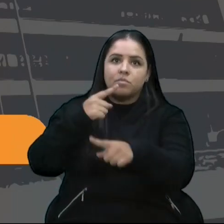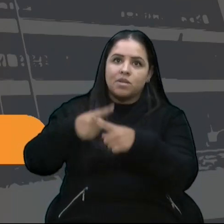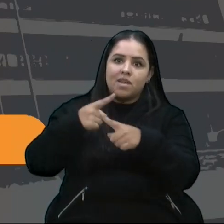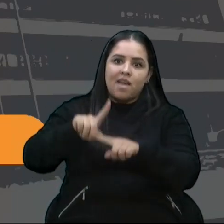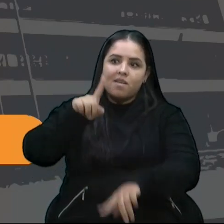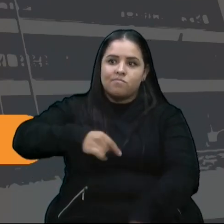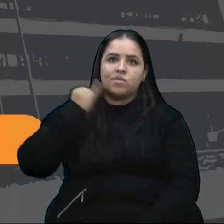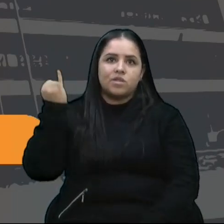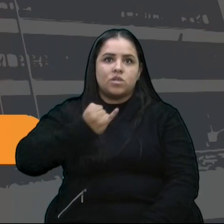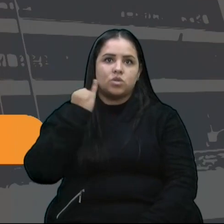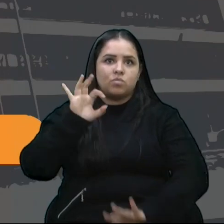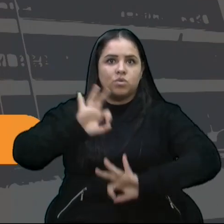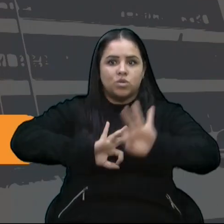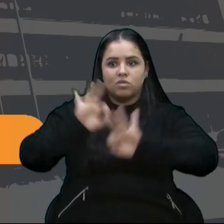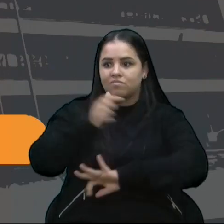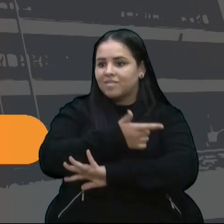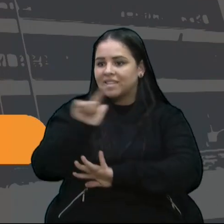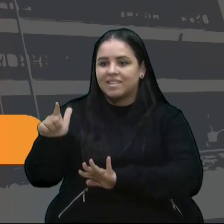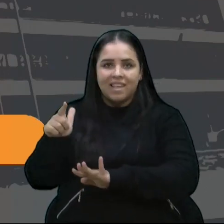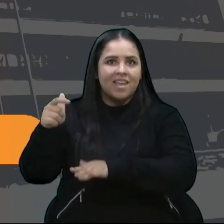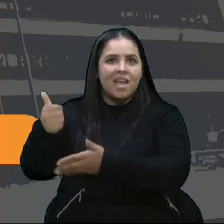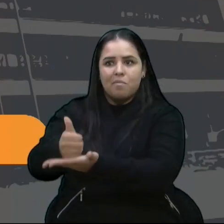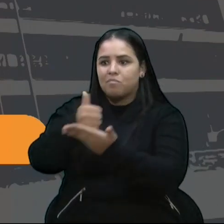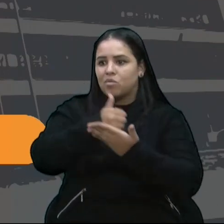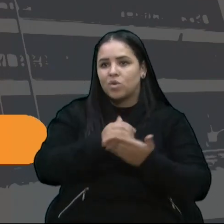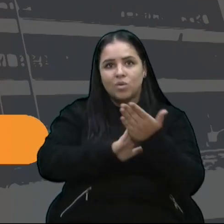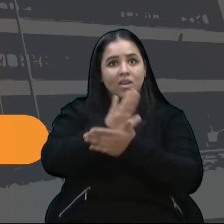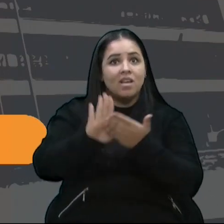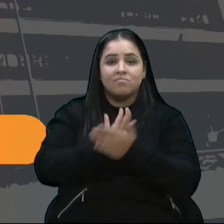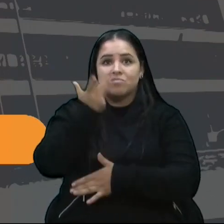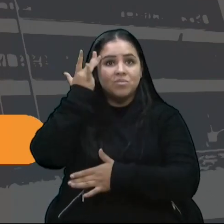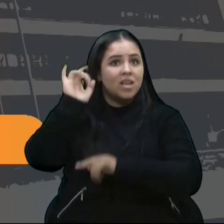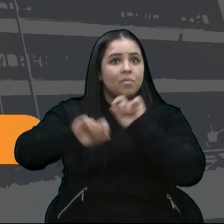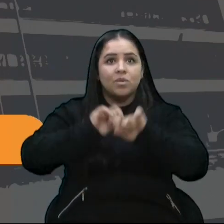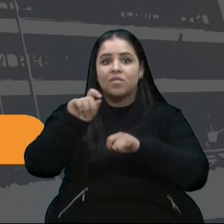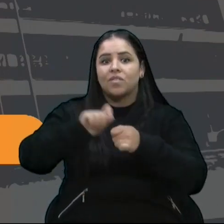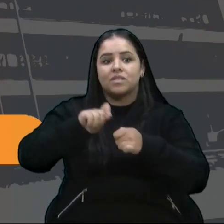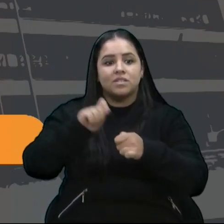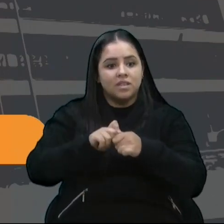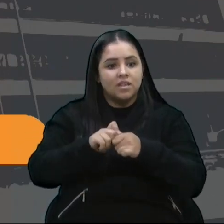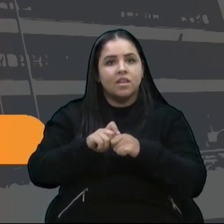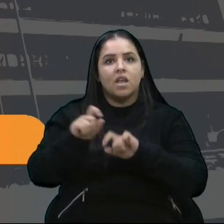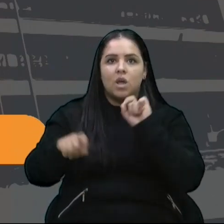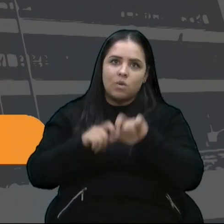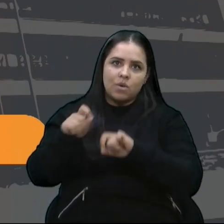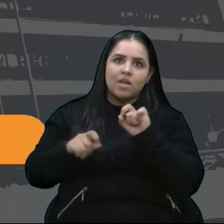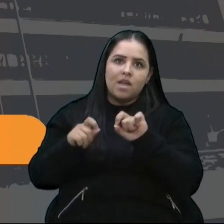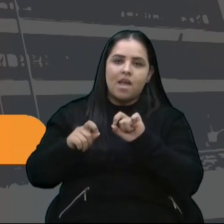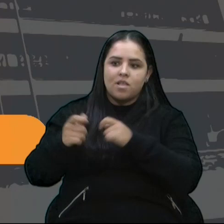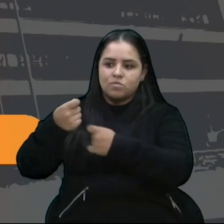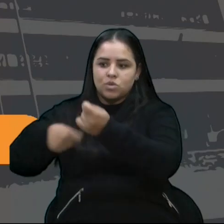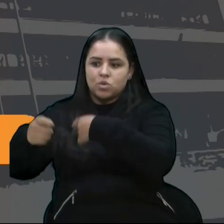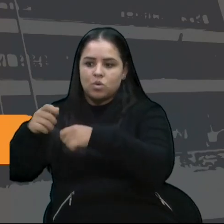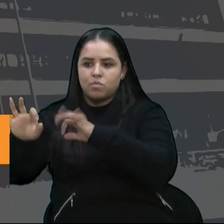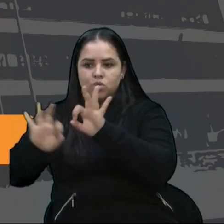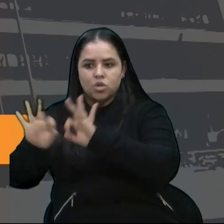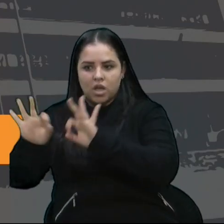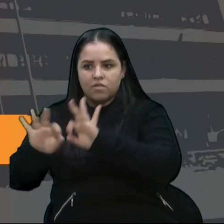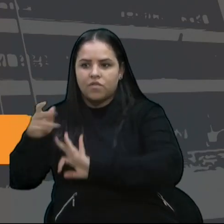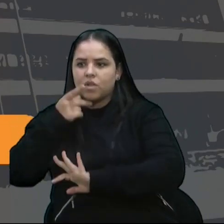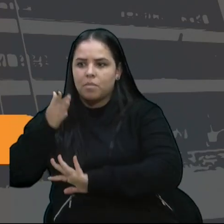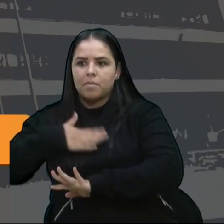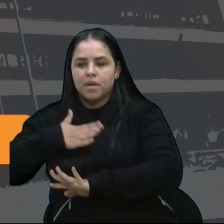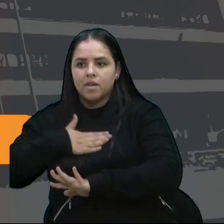do projeto, a gente não tem patrocínio, a gente não tem nada, eu não sei o que eu faço. Foi o que a gestora do projeto me disse. E eu entrei